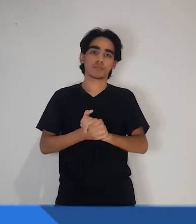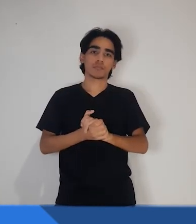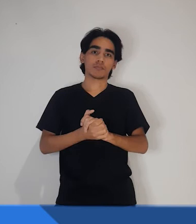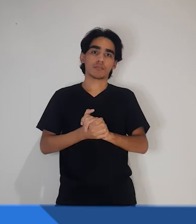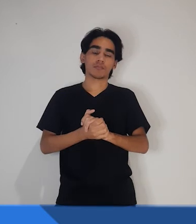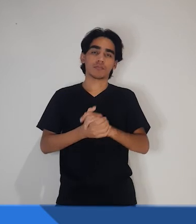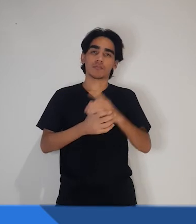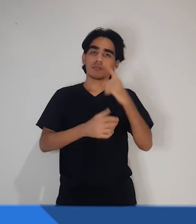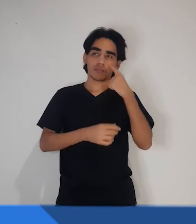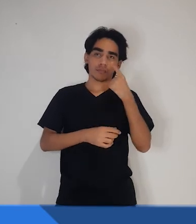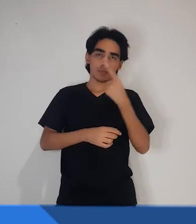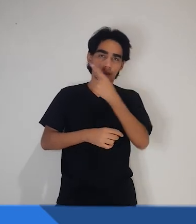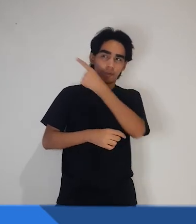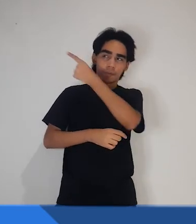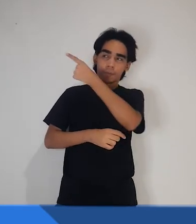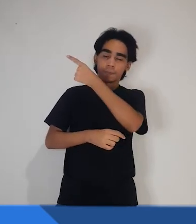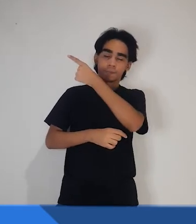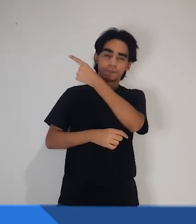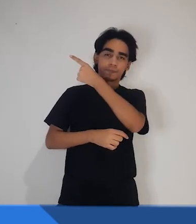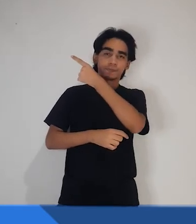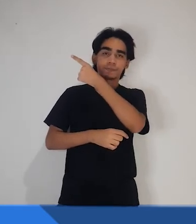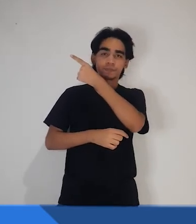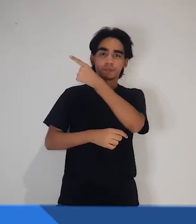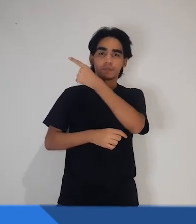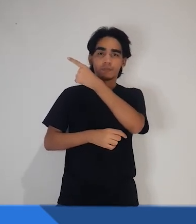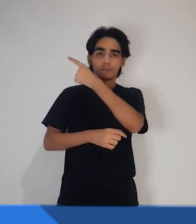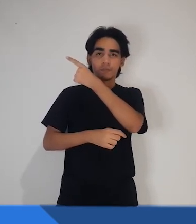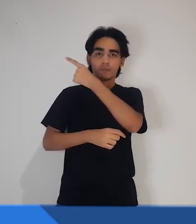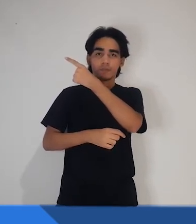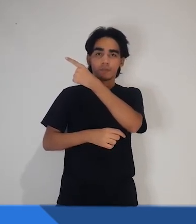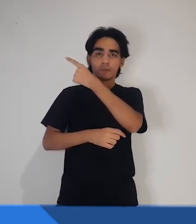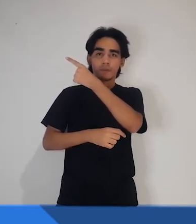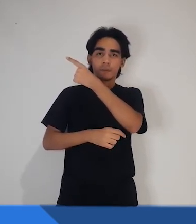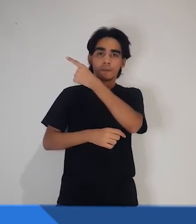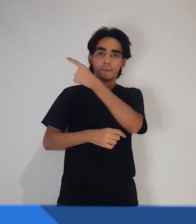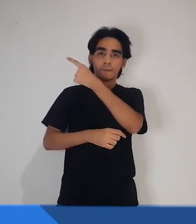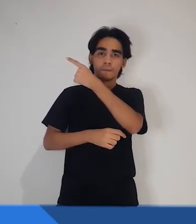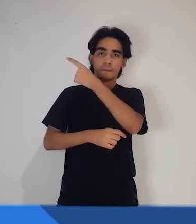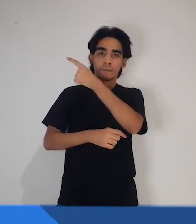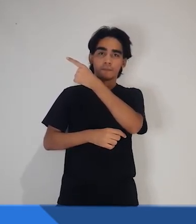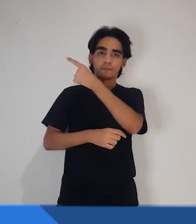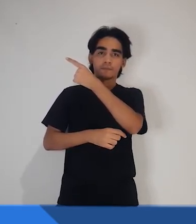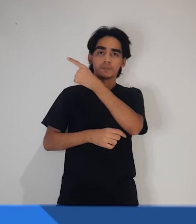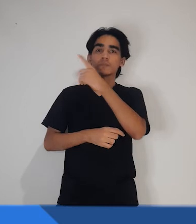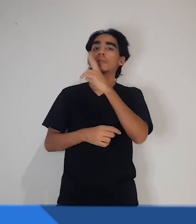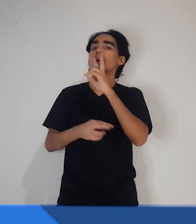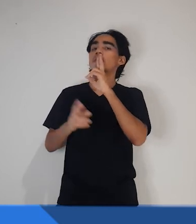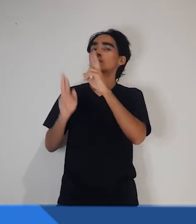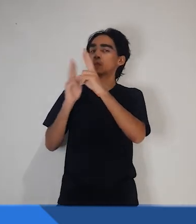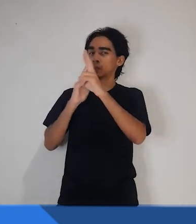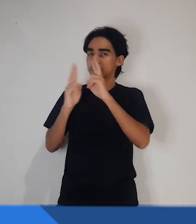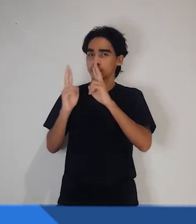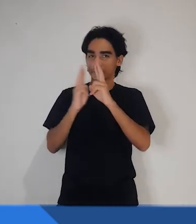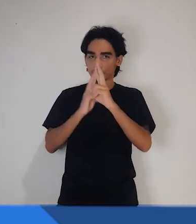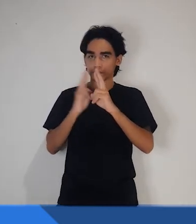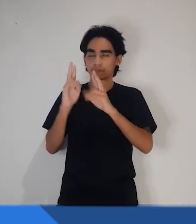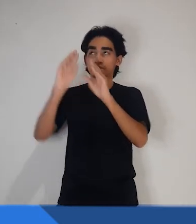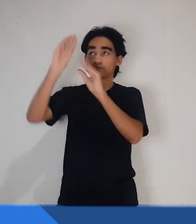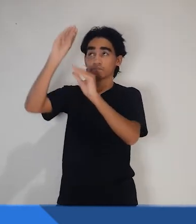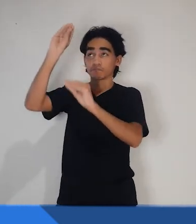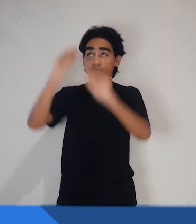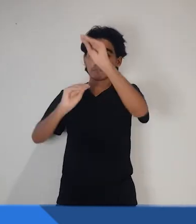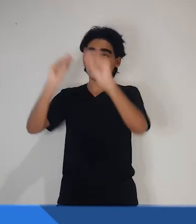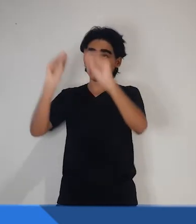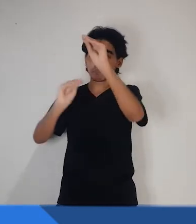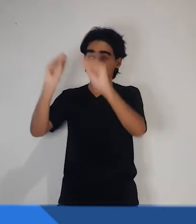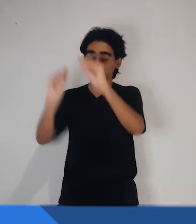os coringas aqui, né? As alternativas. A gente preencheu as respostas,